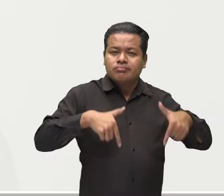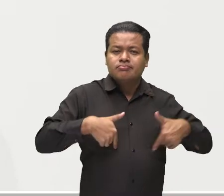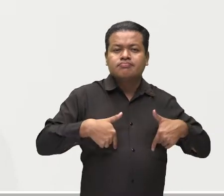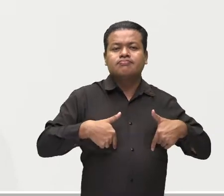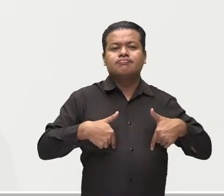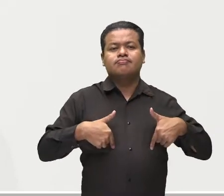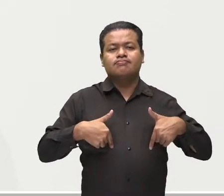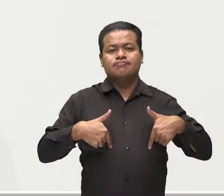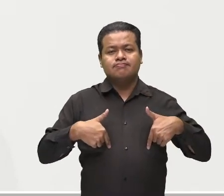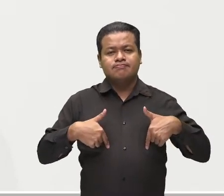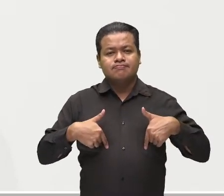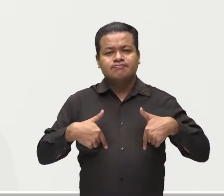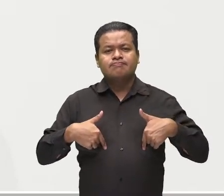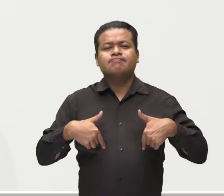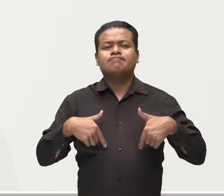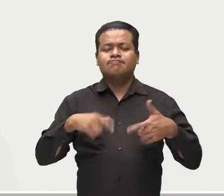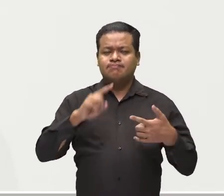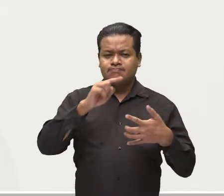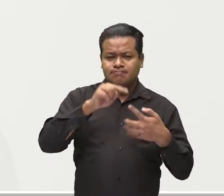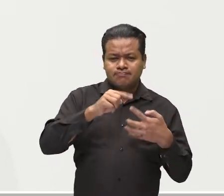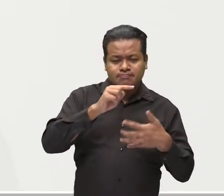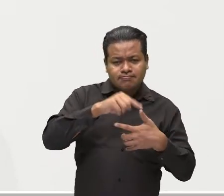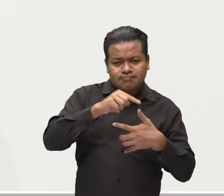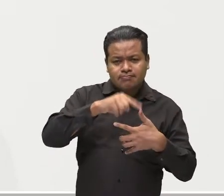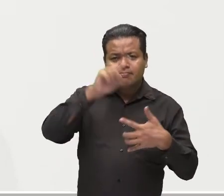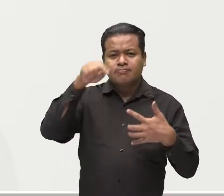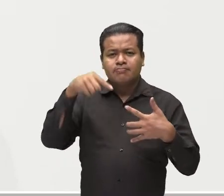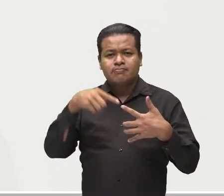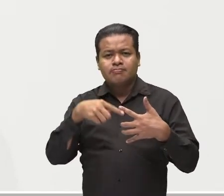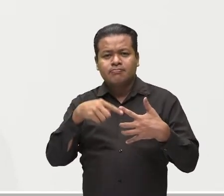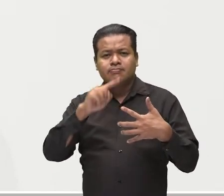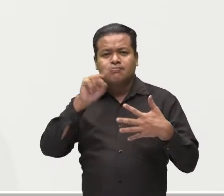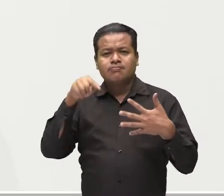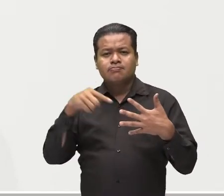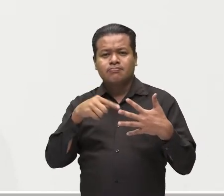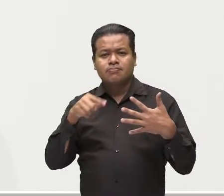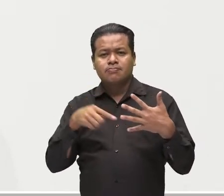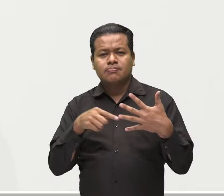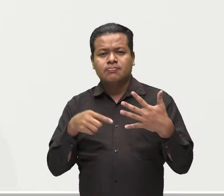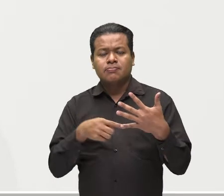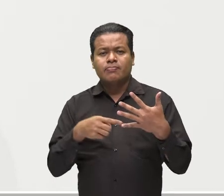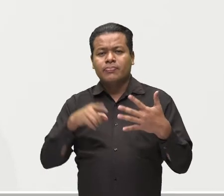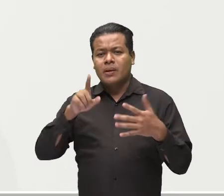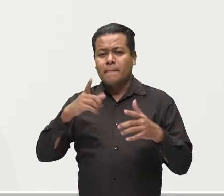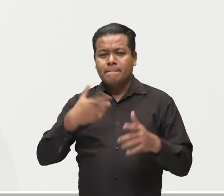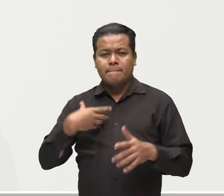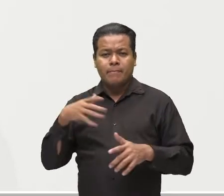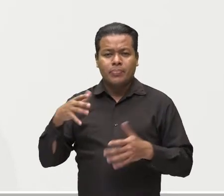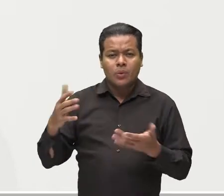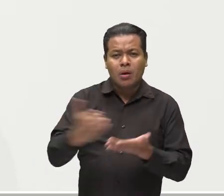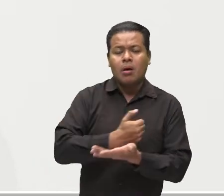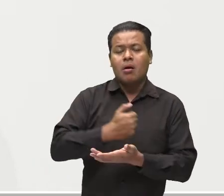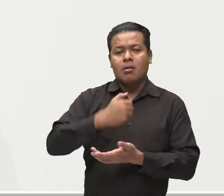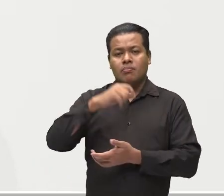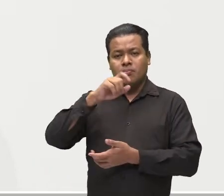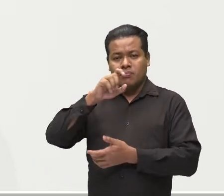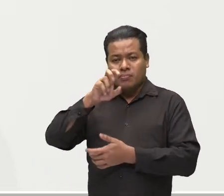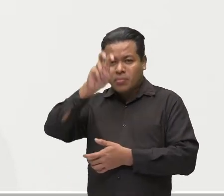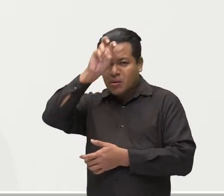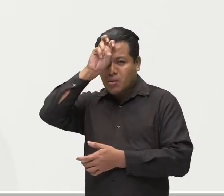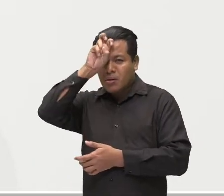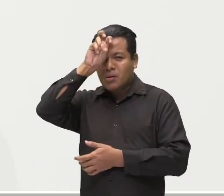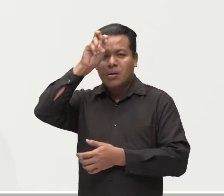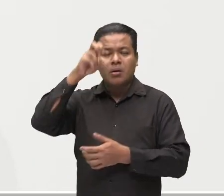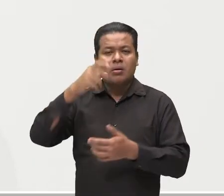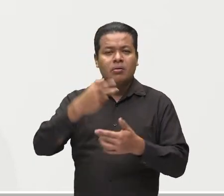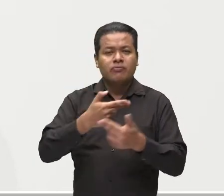de Golã, na fronteira com a Síria, pegou as áreas, alguma área do Egito, umas áreas do Egito, inclusive, né? Diminuiu cada